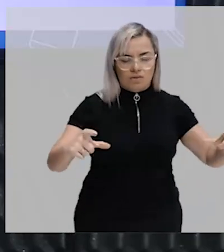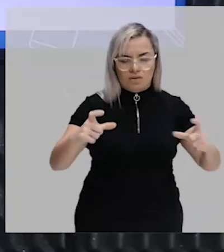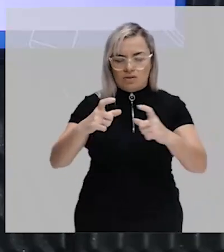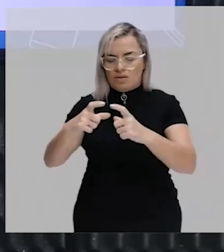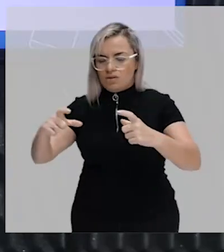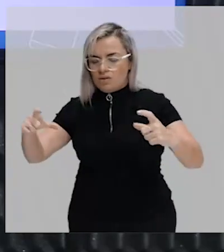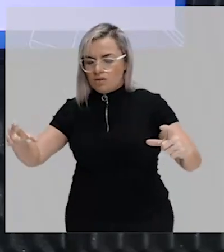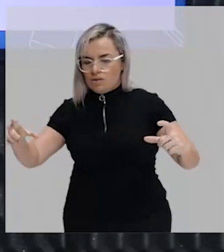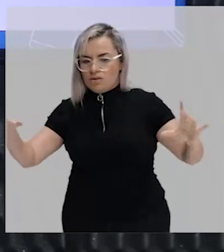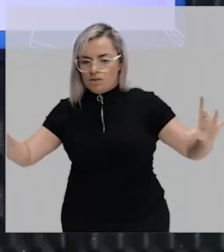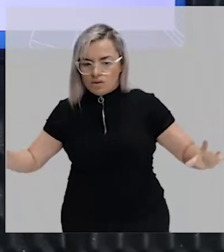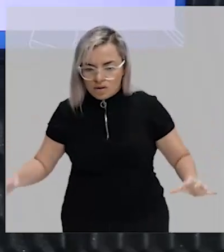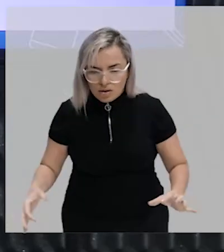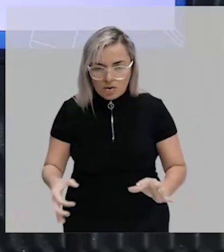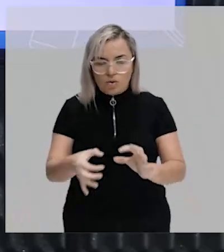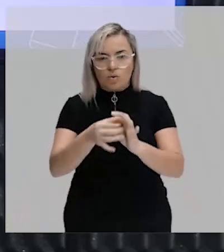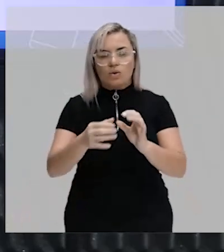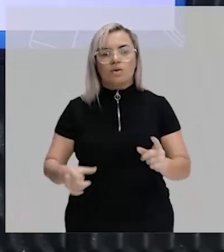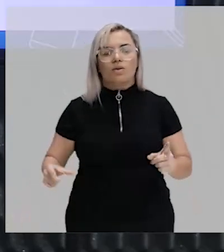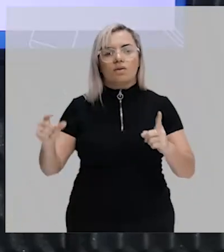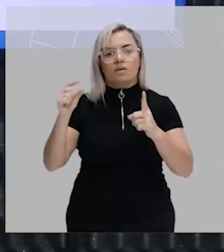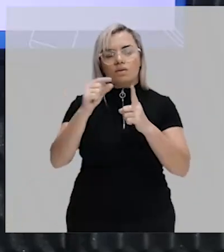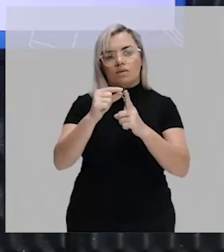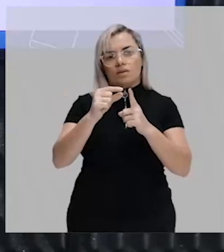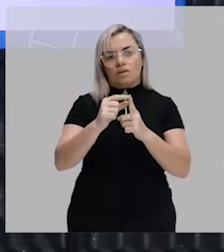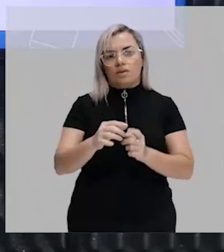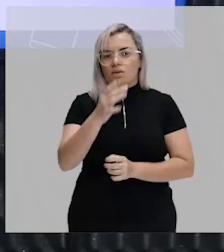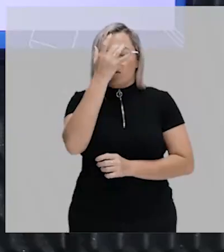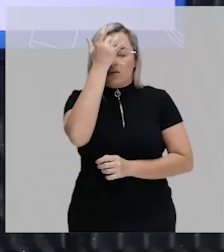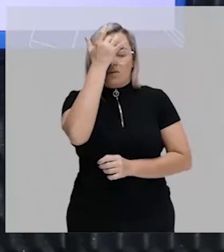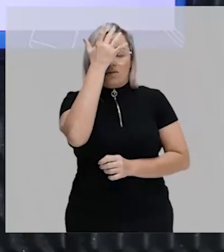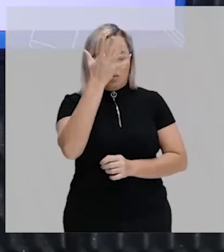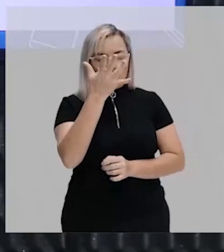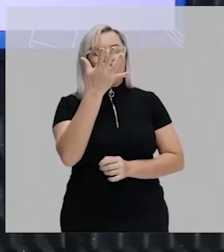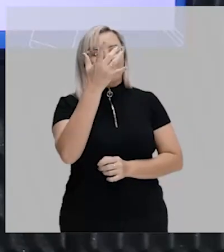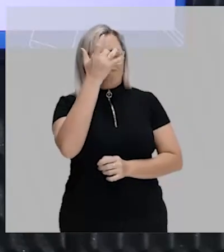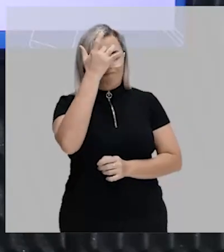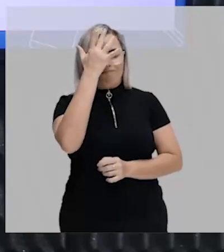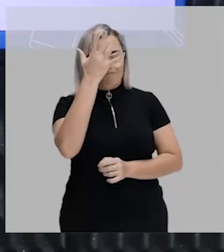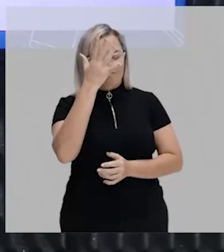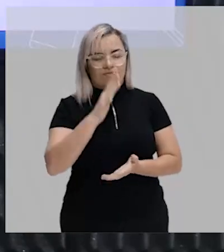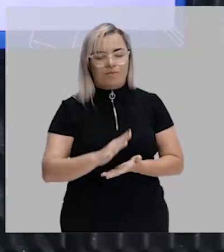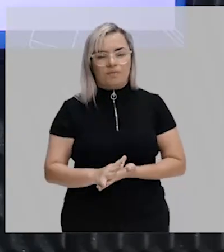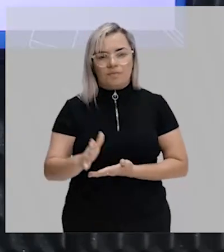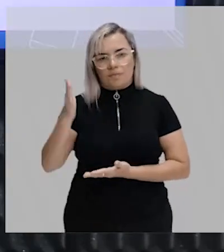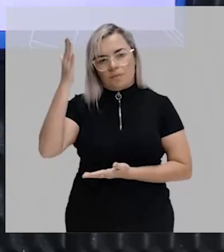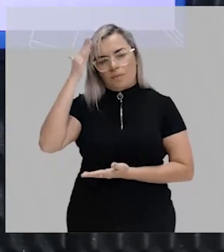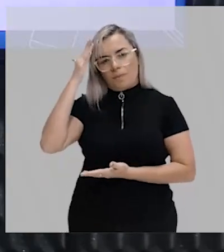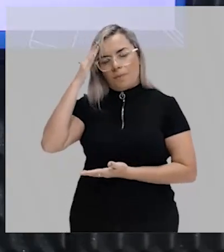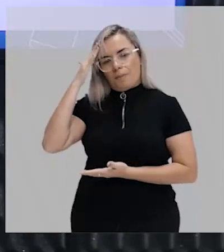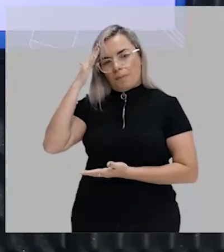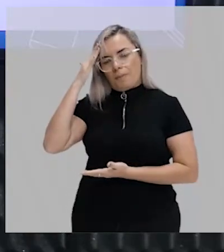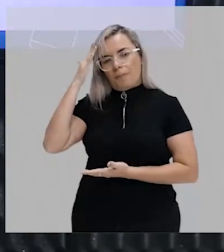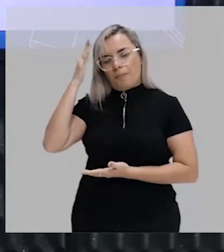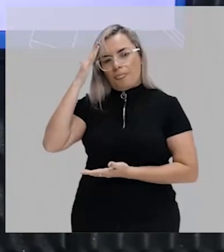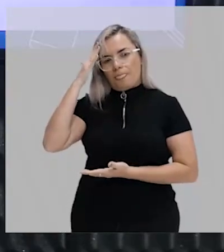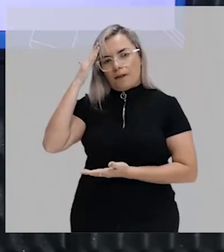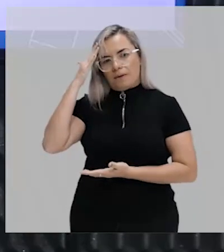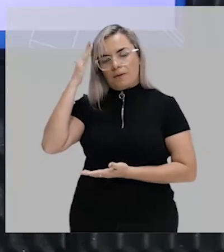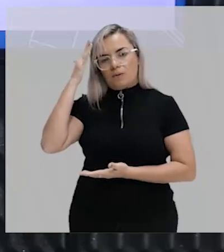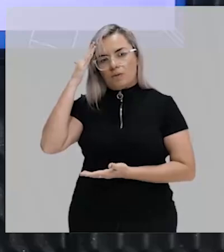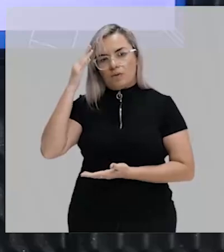outra, elas unem palavras, o que vai facilitar para você a sua compreensão, o